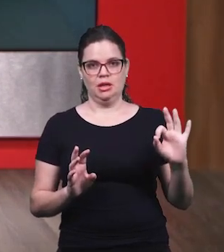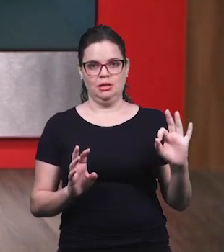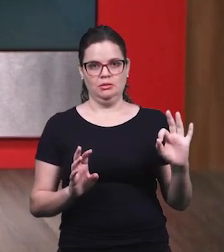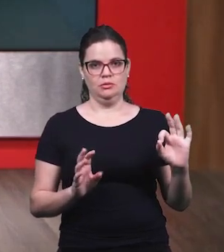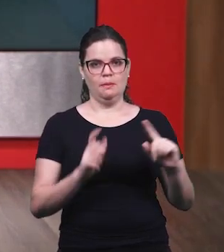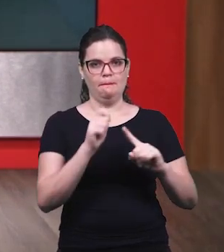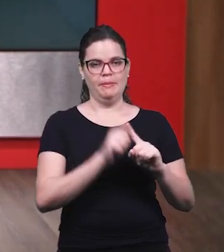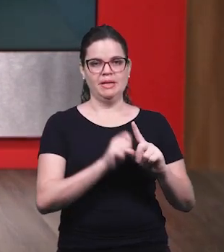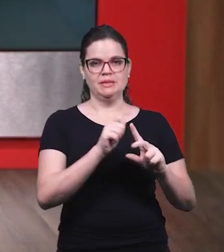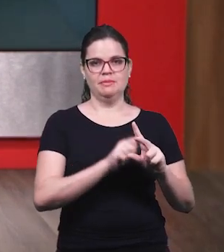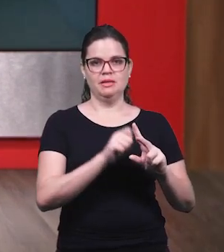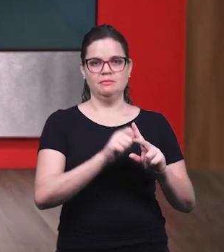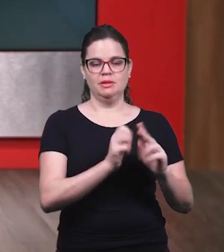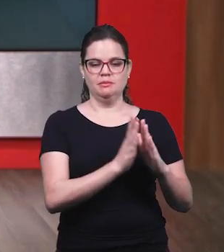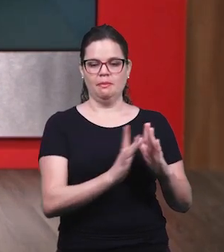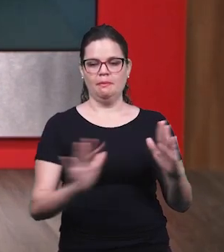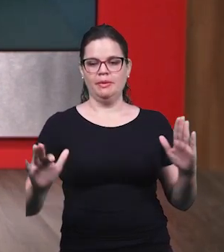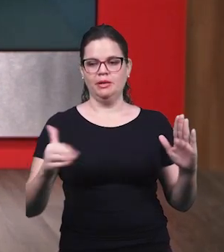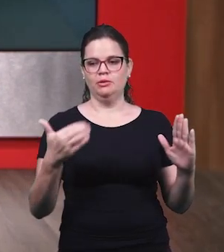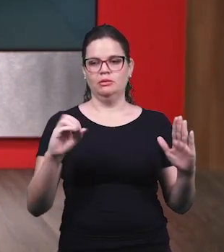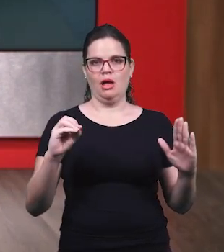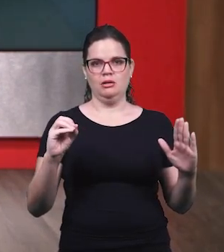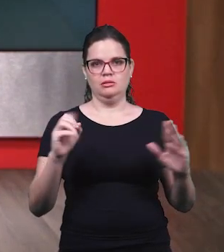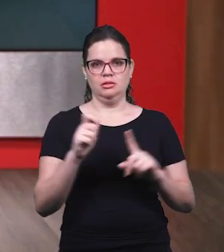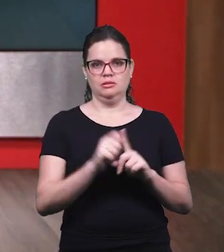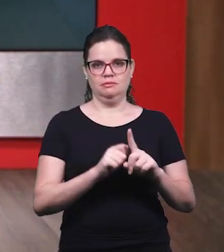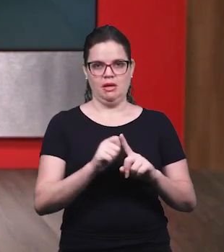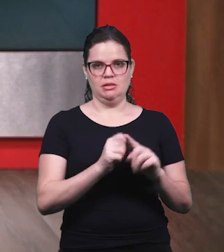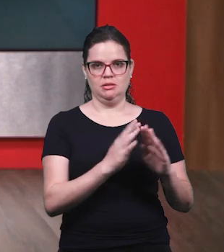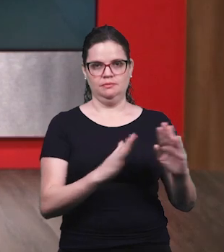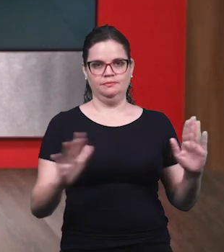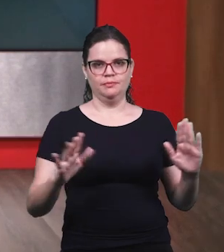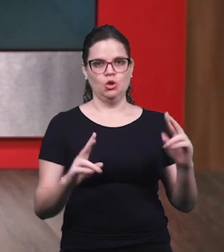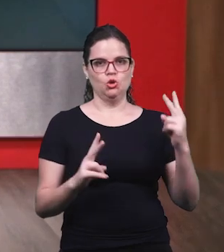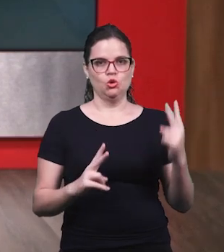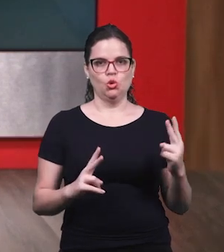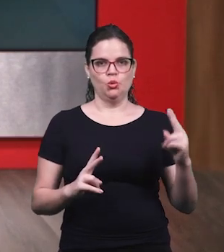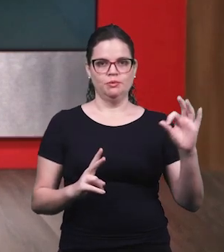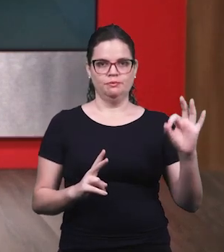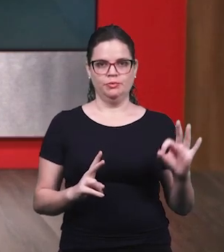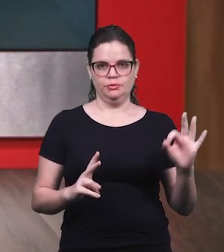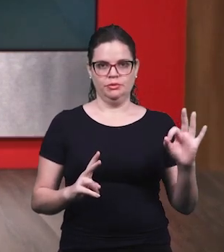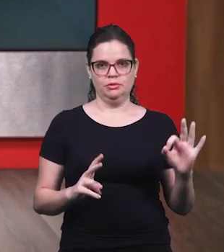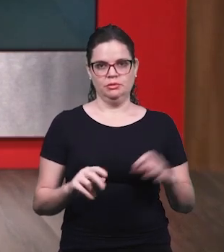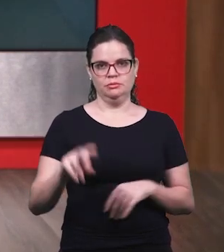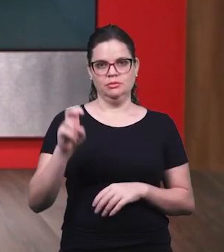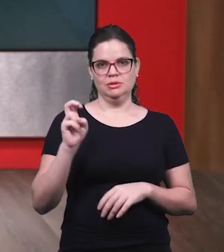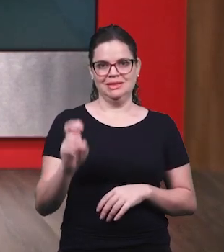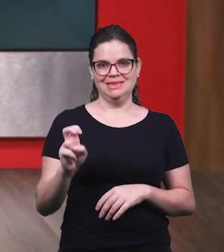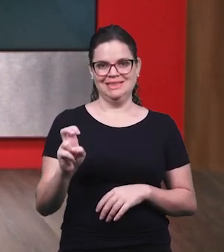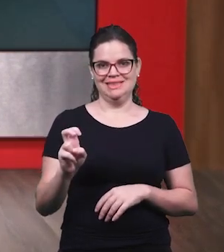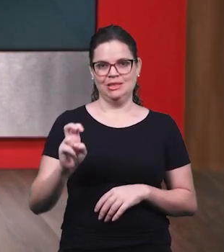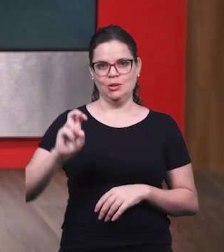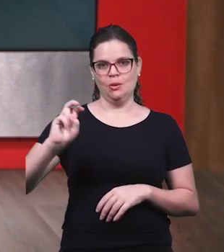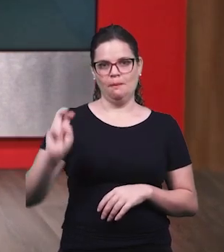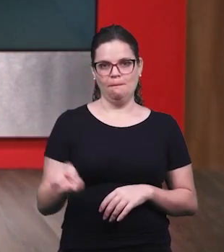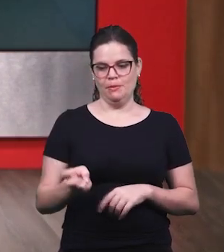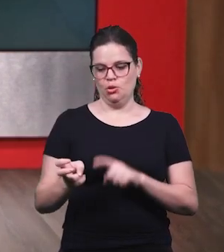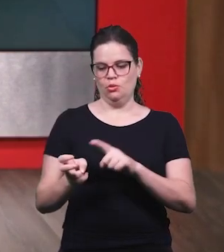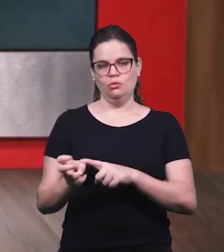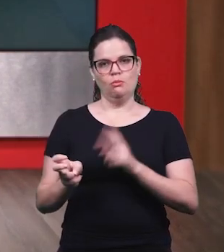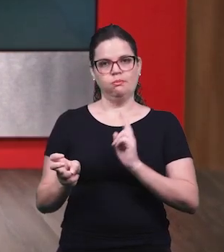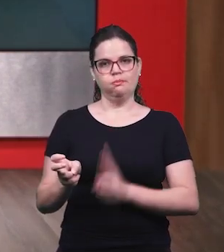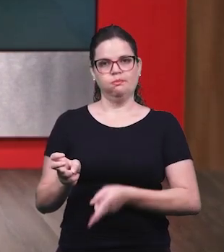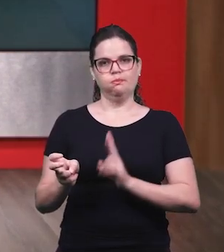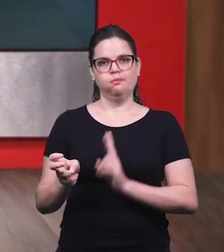meses, digamos, né? Então, o que acontece? O valor de 5.000 vai ser sempre a base do